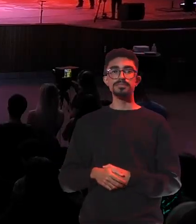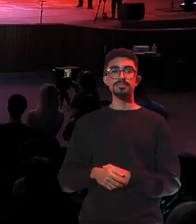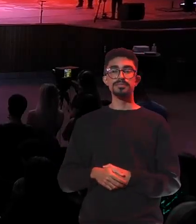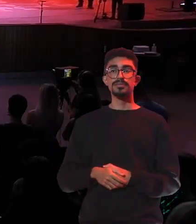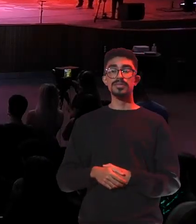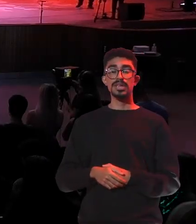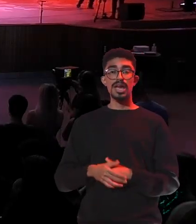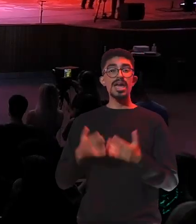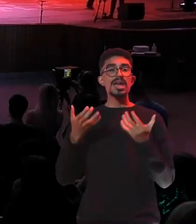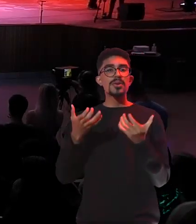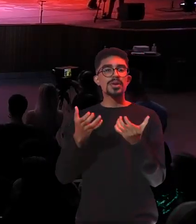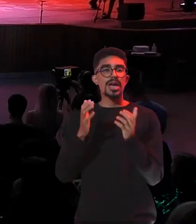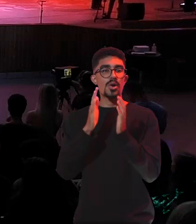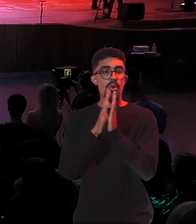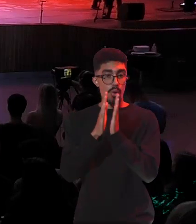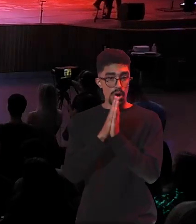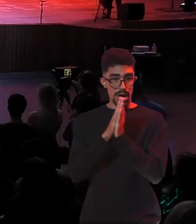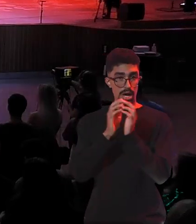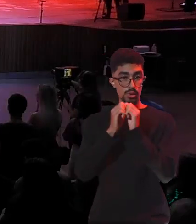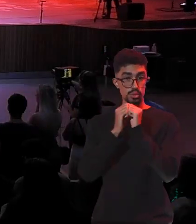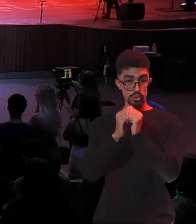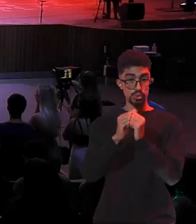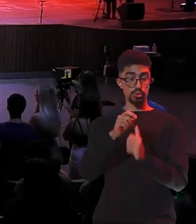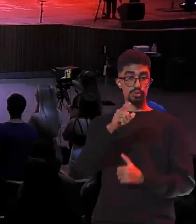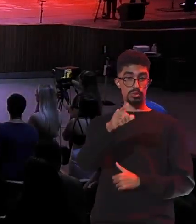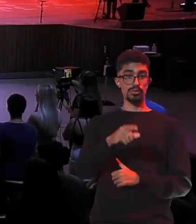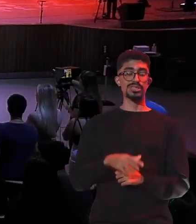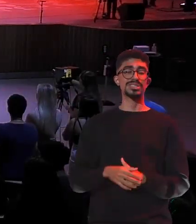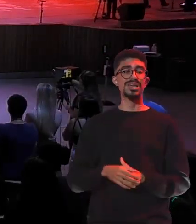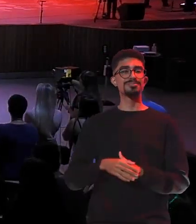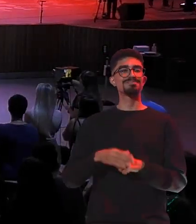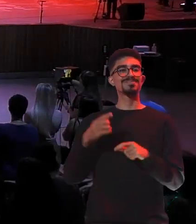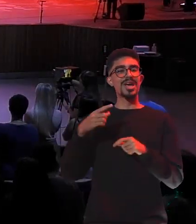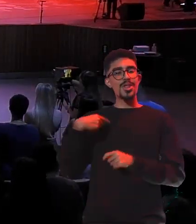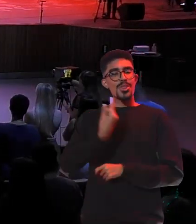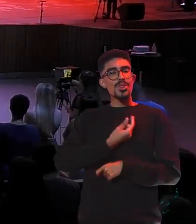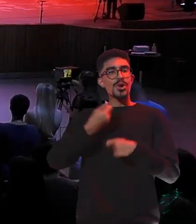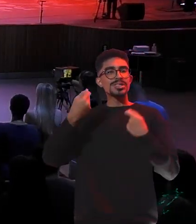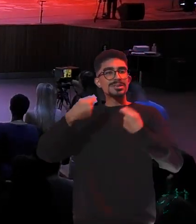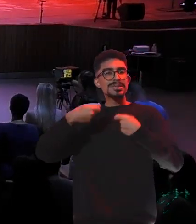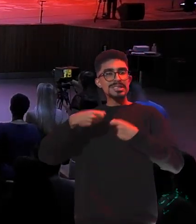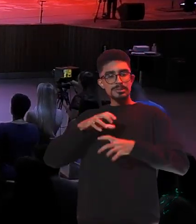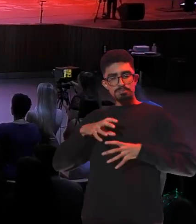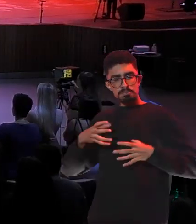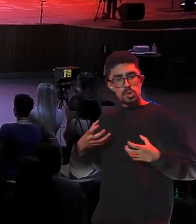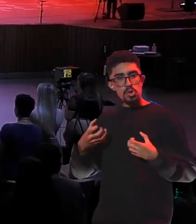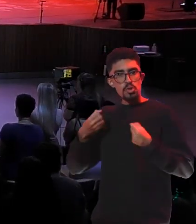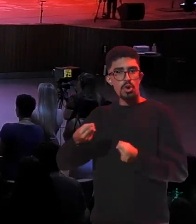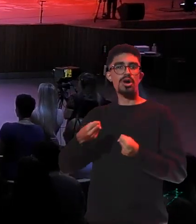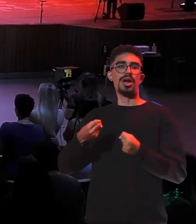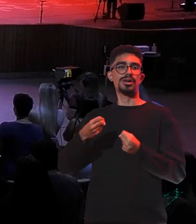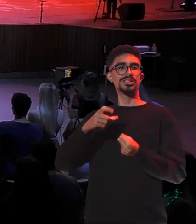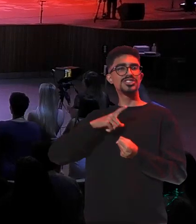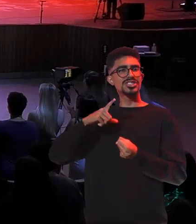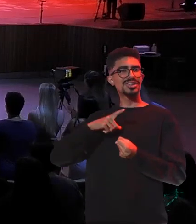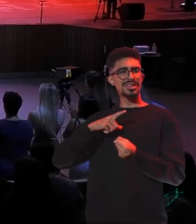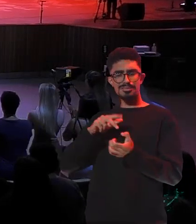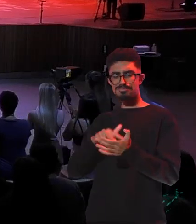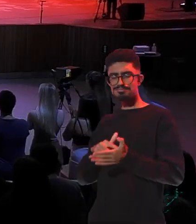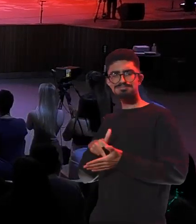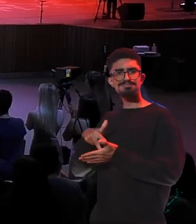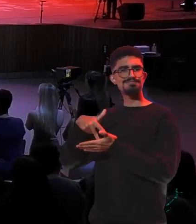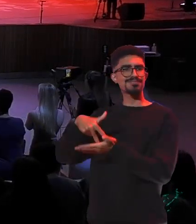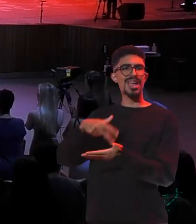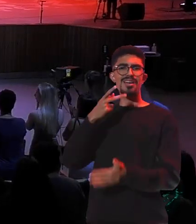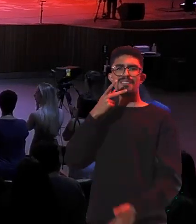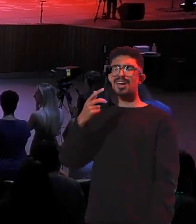E eu quero orar com você aqui, tá? Porque a gente precisa tomar uma decisão. Assim como você decide ir em direção ao pecado, sai